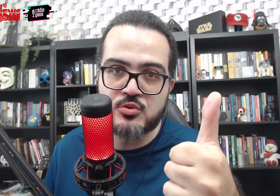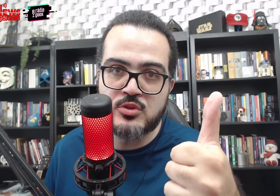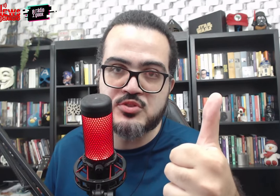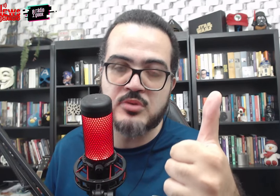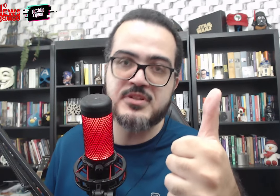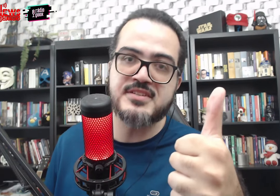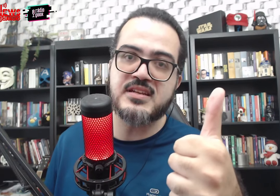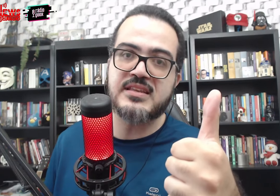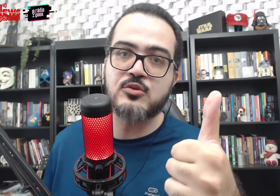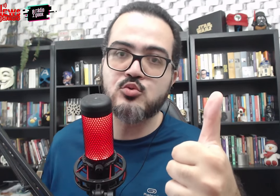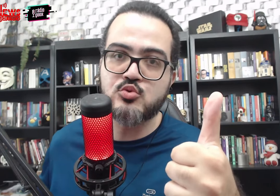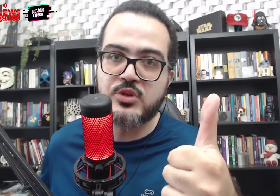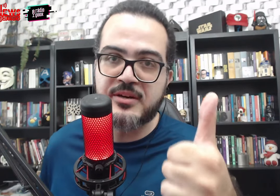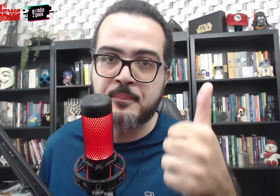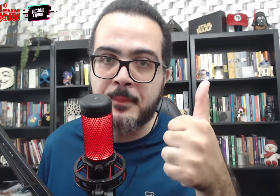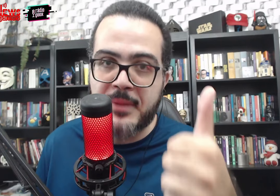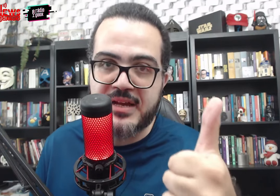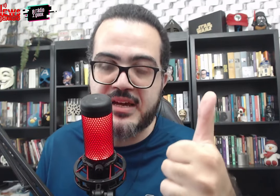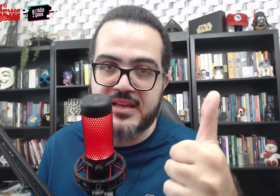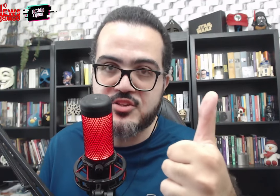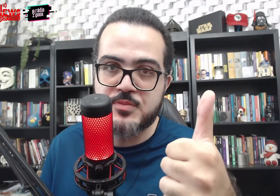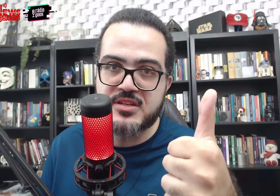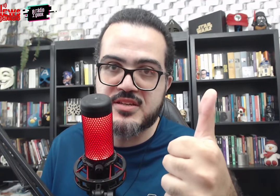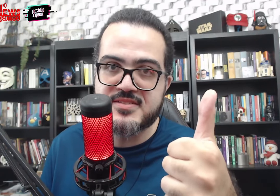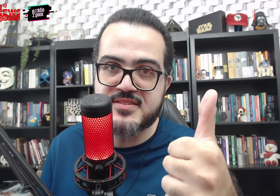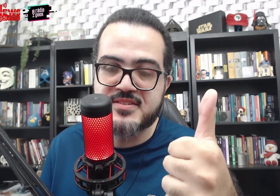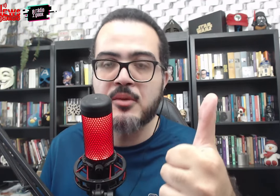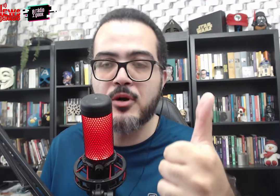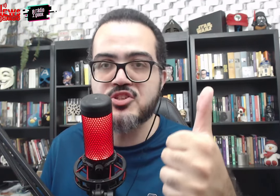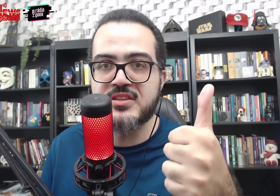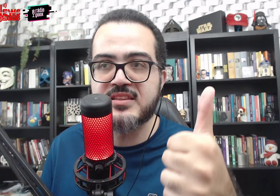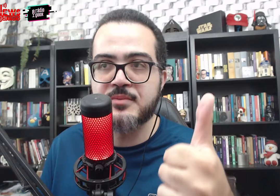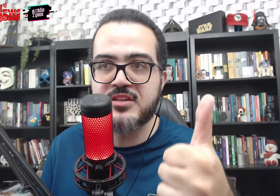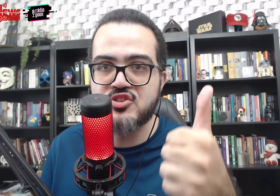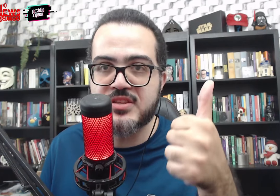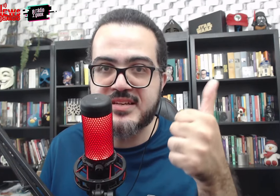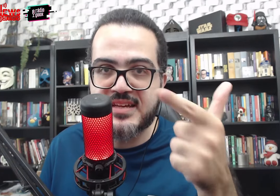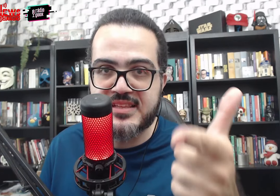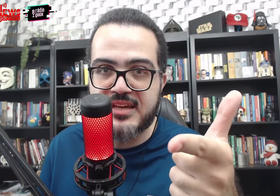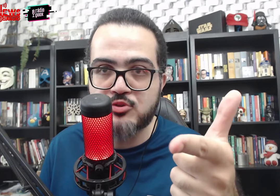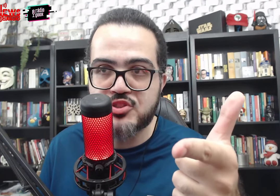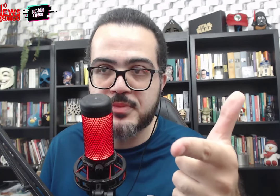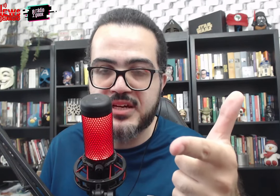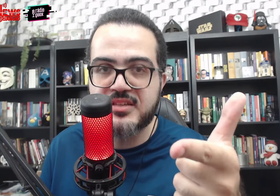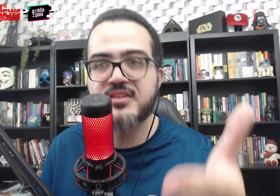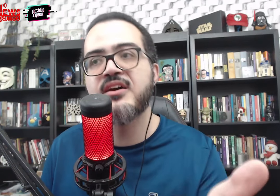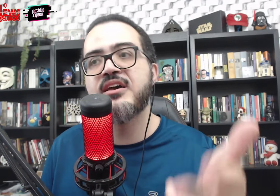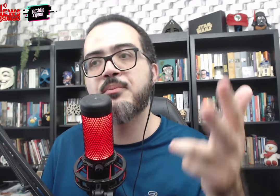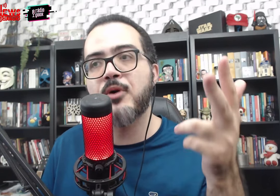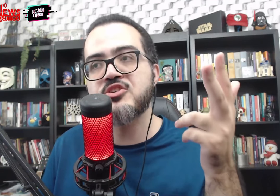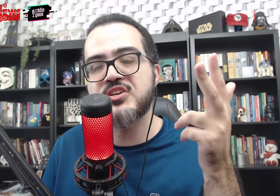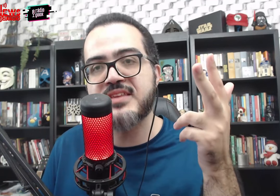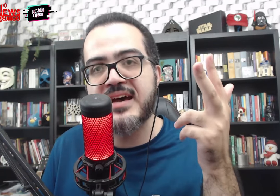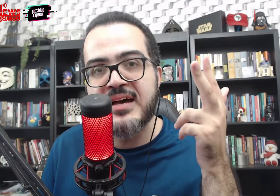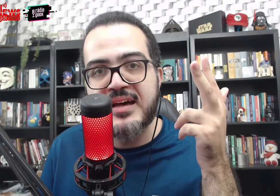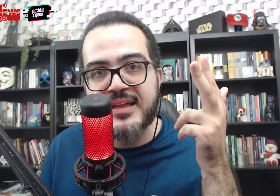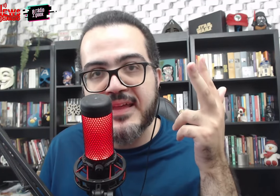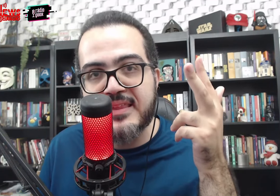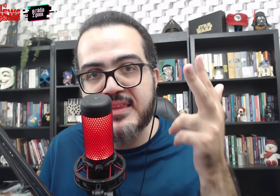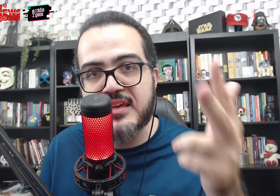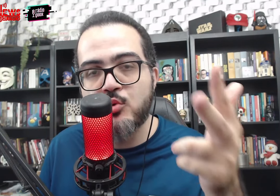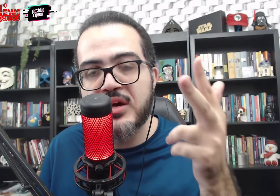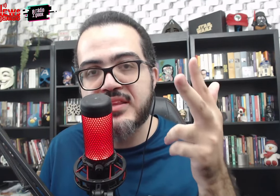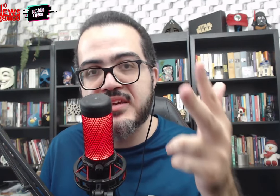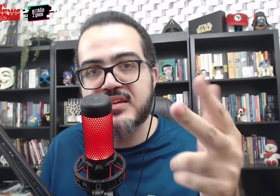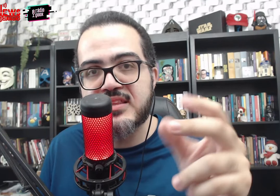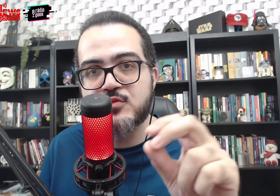presidente Lula e sua ministra da cultura Margarete Menezes pode entrar também em editais da Lei audir Blan e pode entrar na